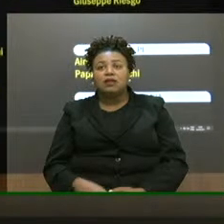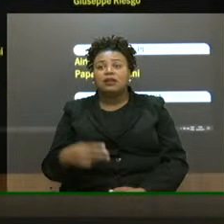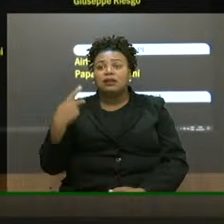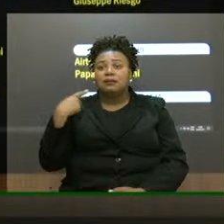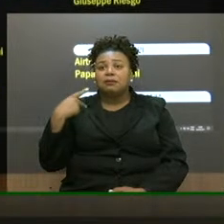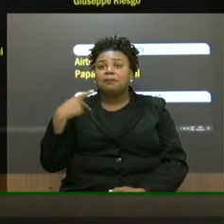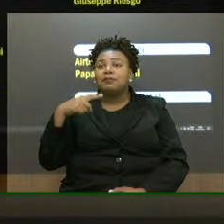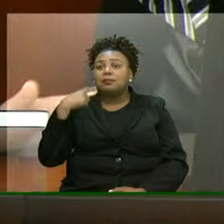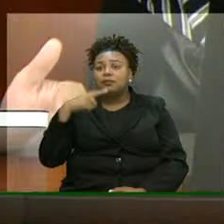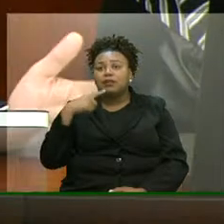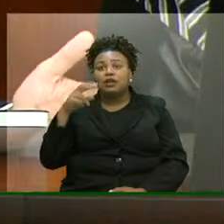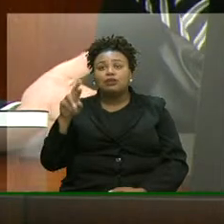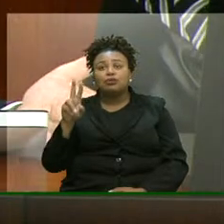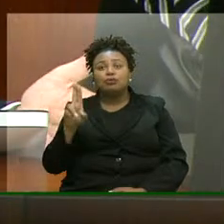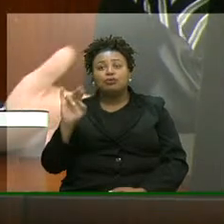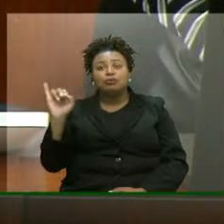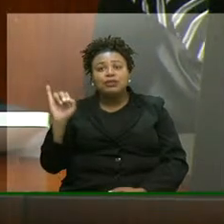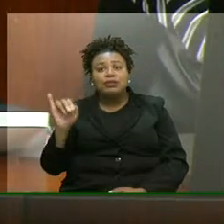PSL, Rui Irigaray.